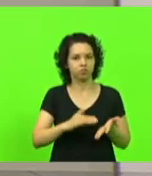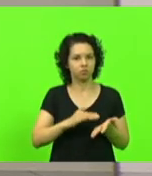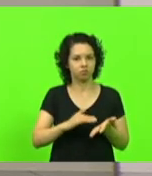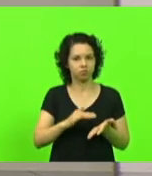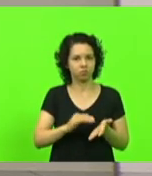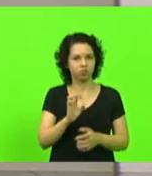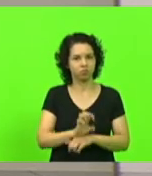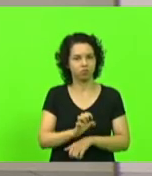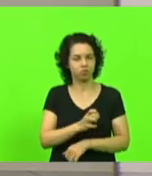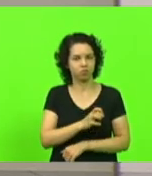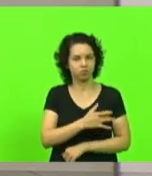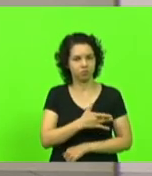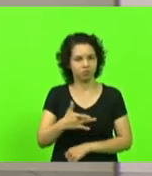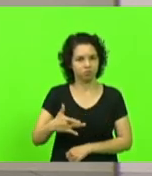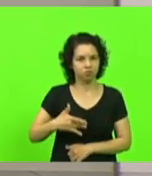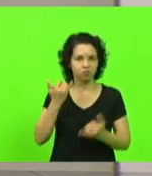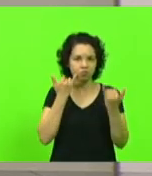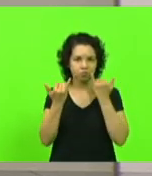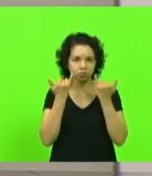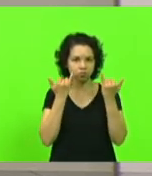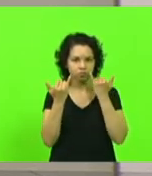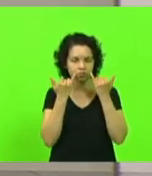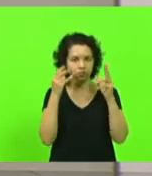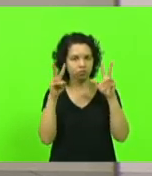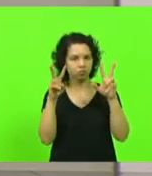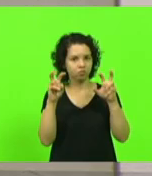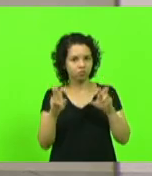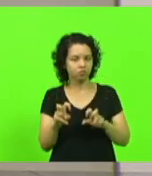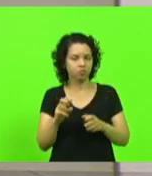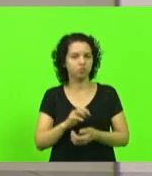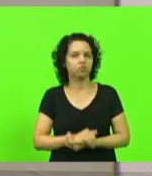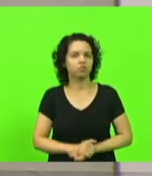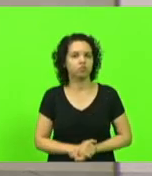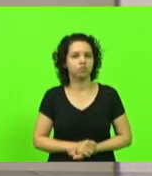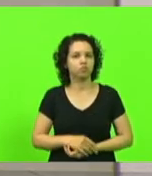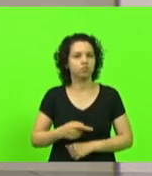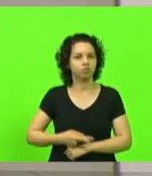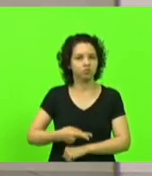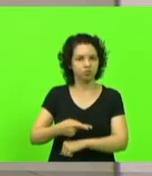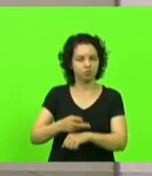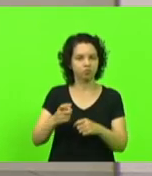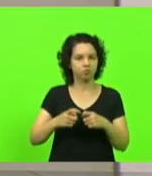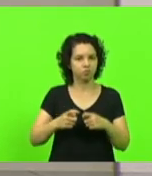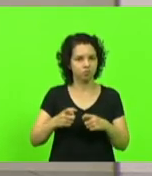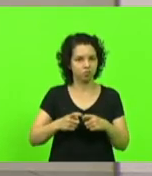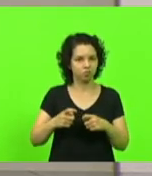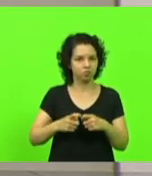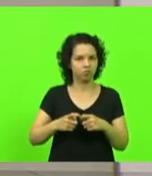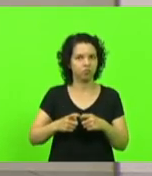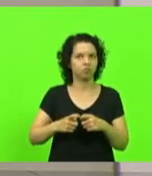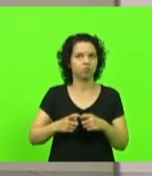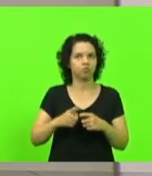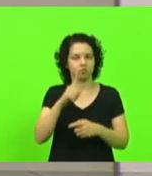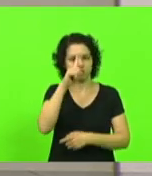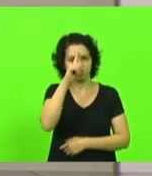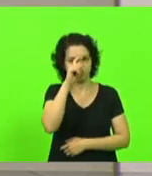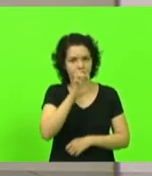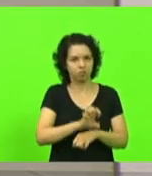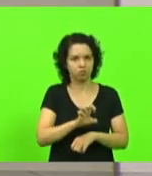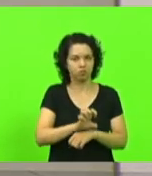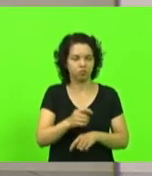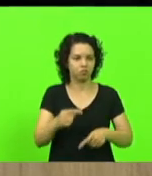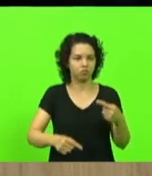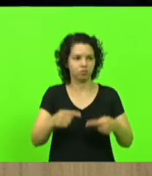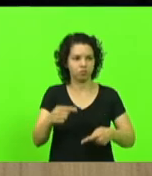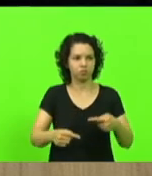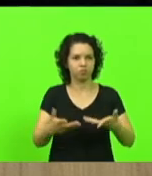Saúde informações acerca do repouso dos médicos plantonistas nas unidades hospitalares estaduais, em discussão. Não havendo quem